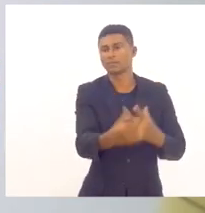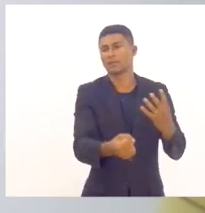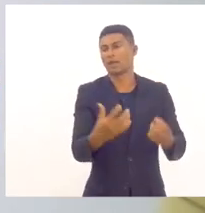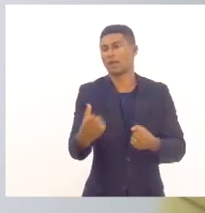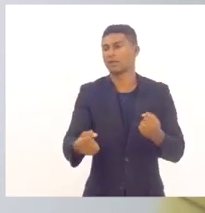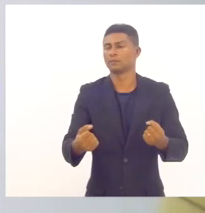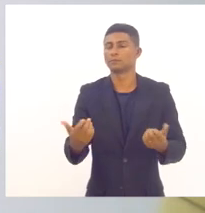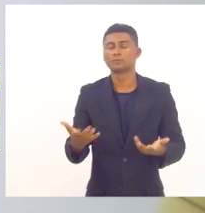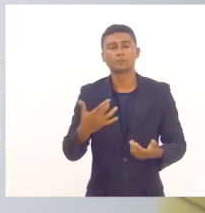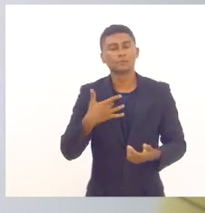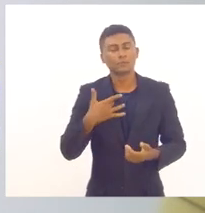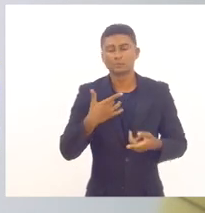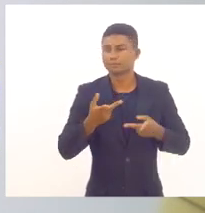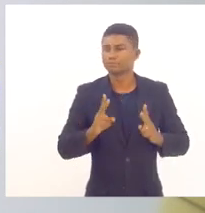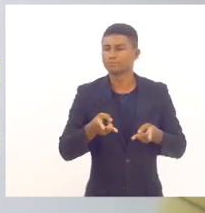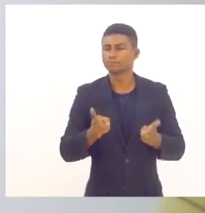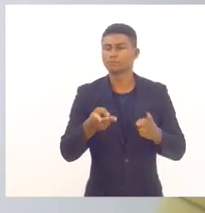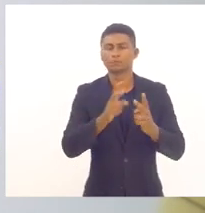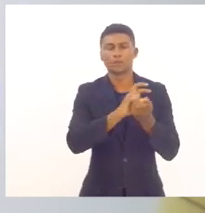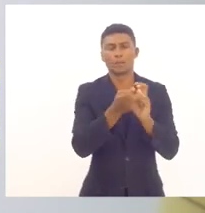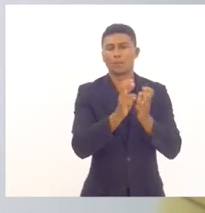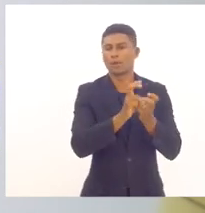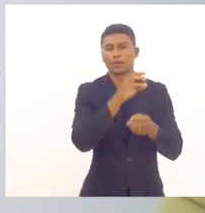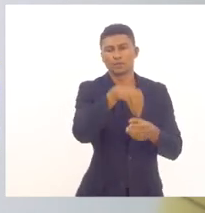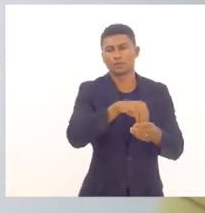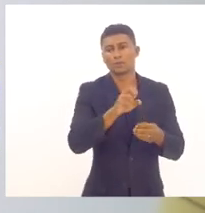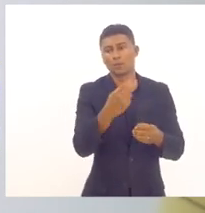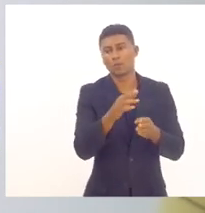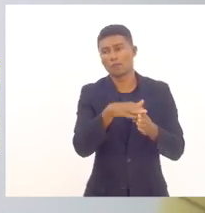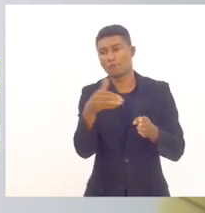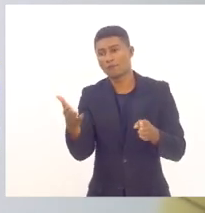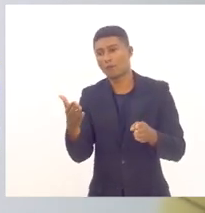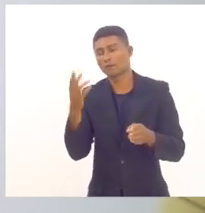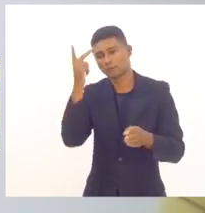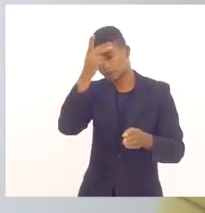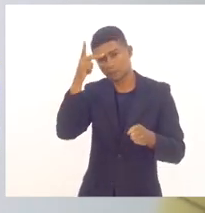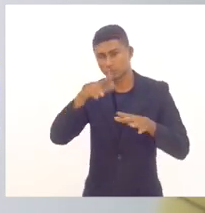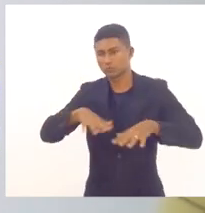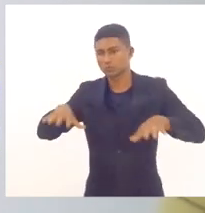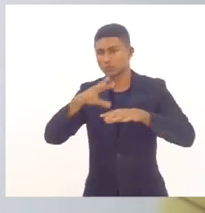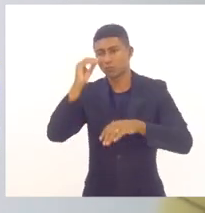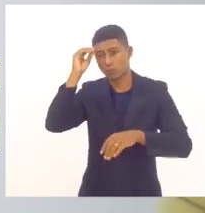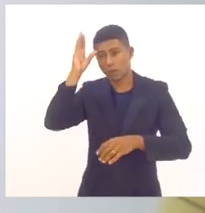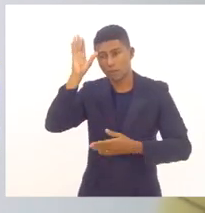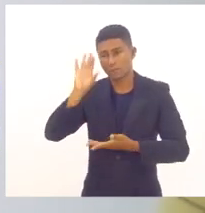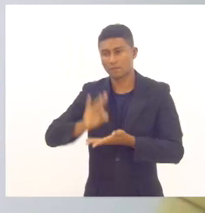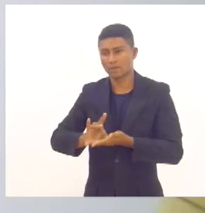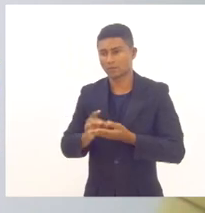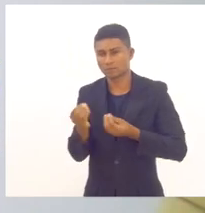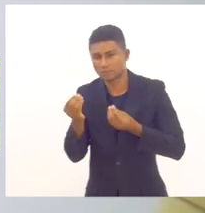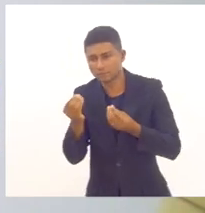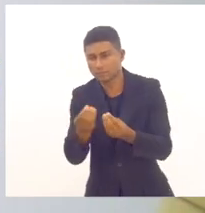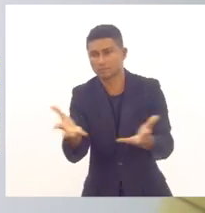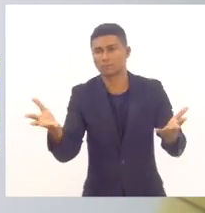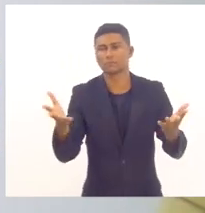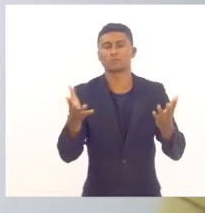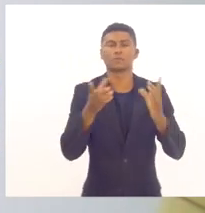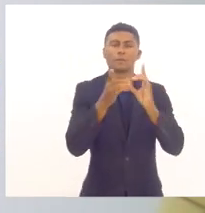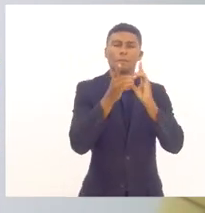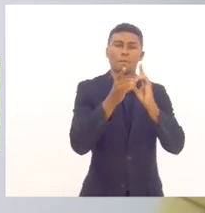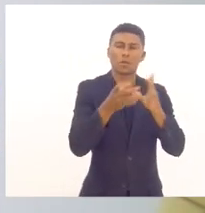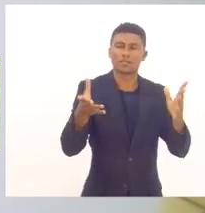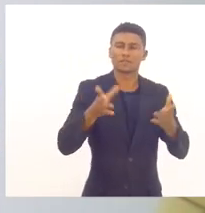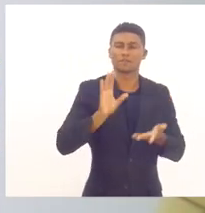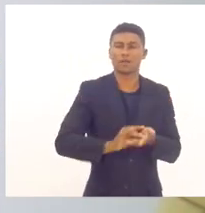que eu prezo muito, dentro e fora da capoeira, é dar conhecimento para as pessoas, ou, pelo menos, democratizar, partilhar,